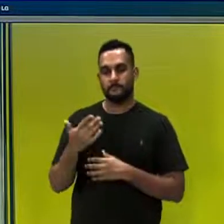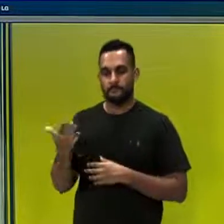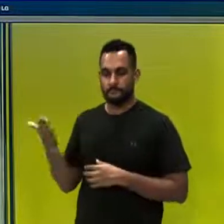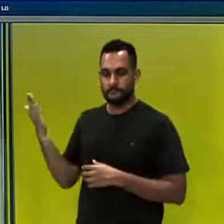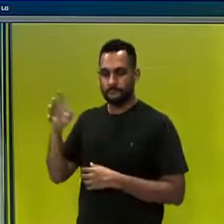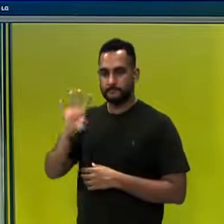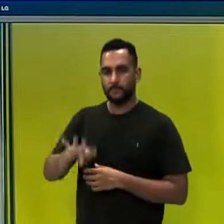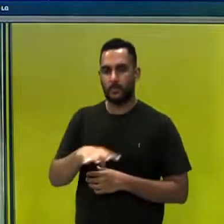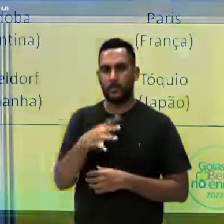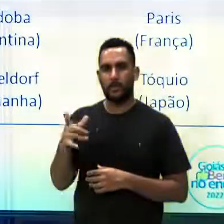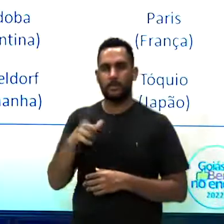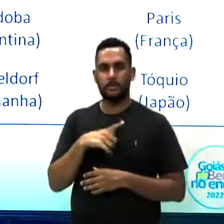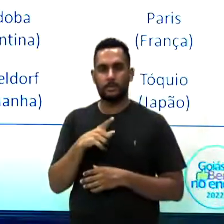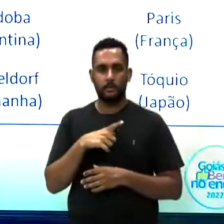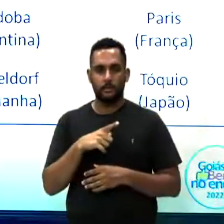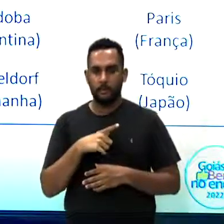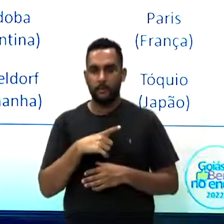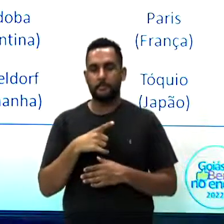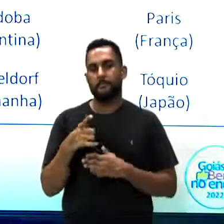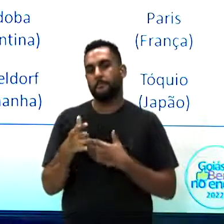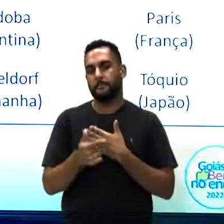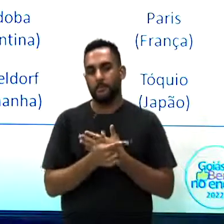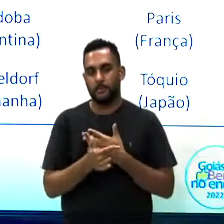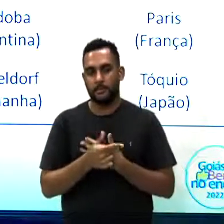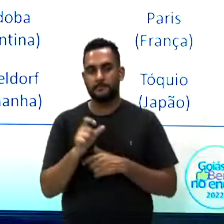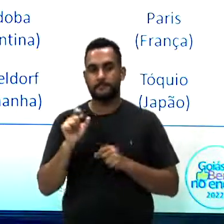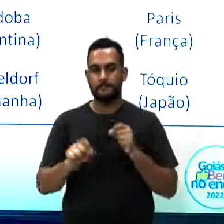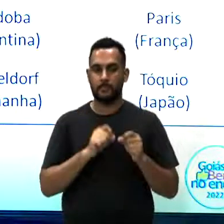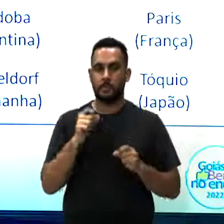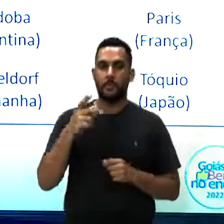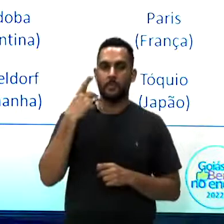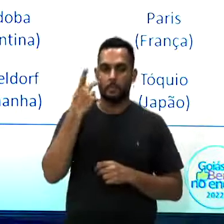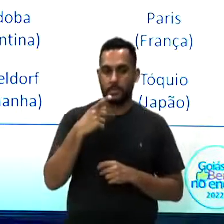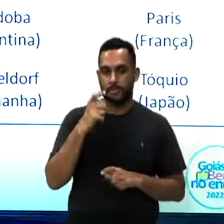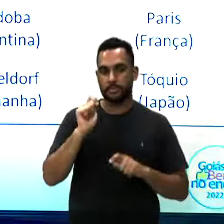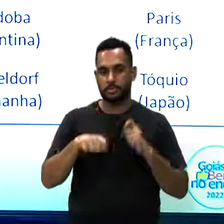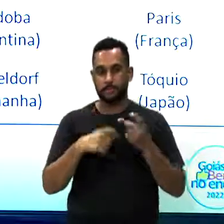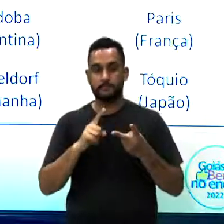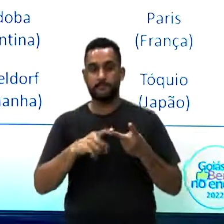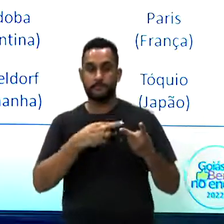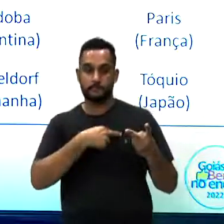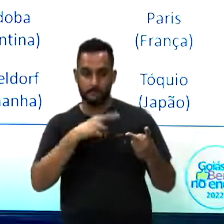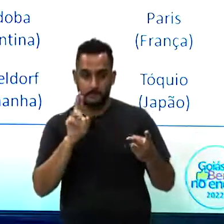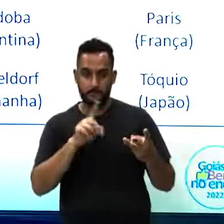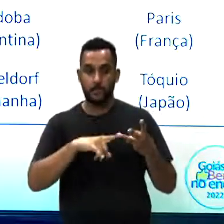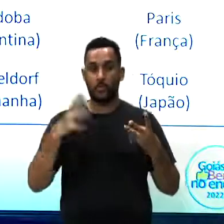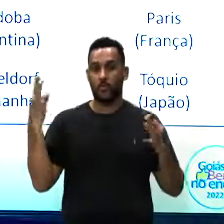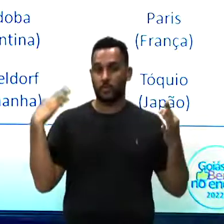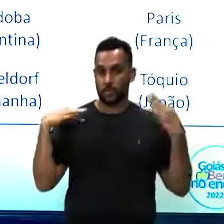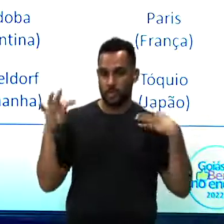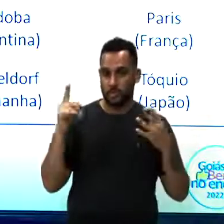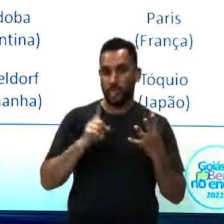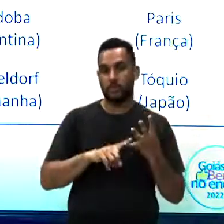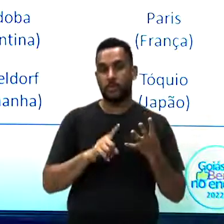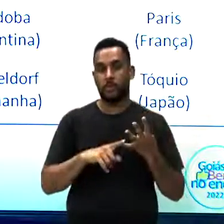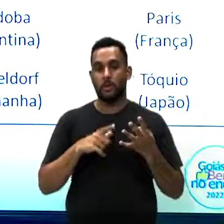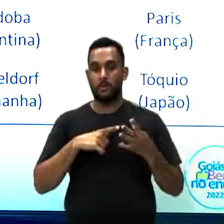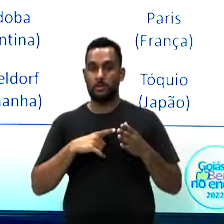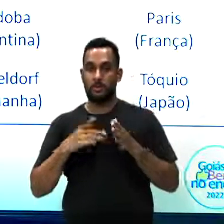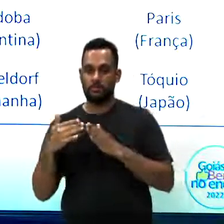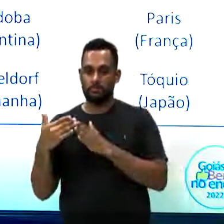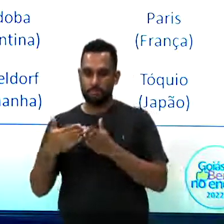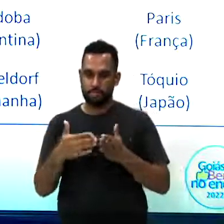várias funções das cidades. Então a gente vê a função político-administrativa, religiosa, turística,